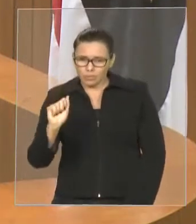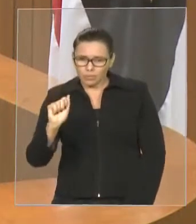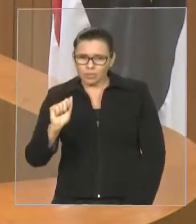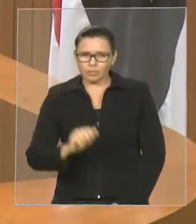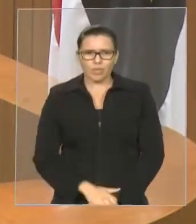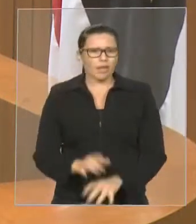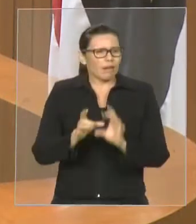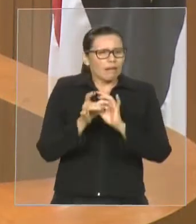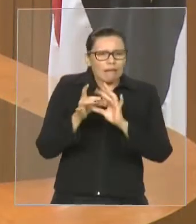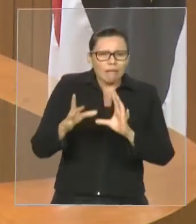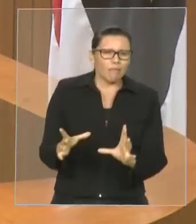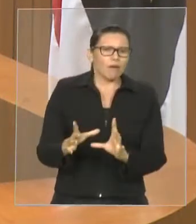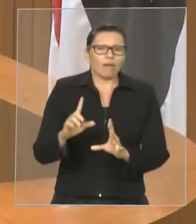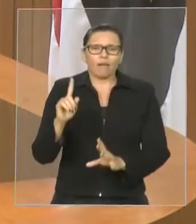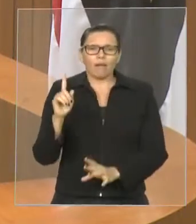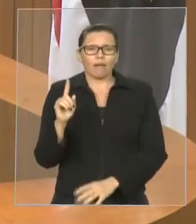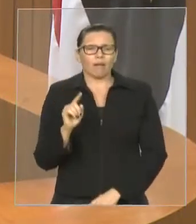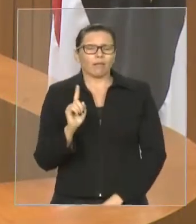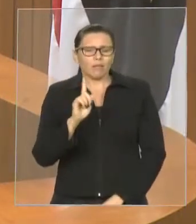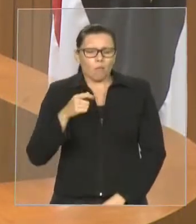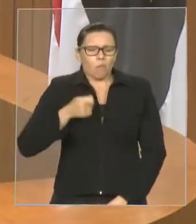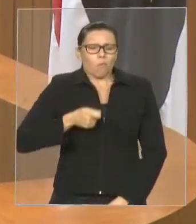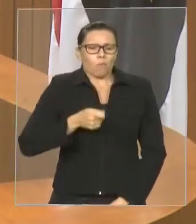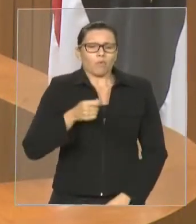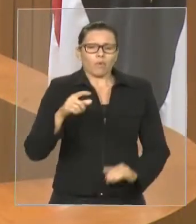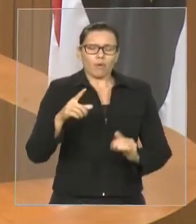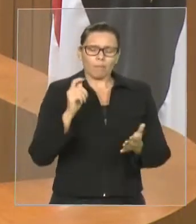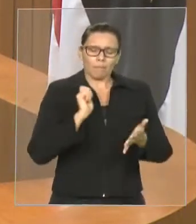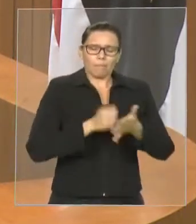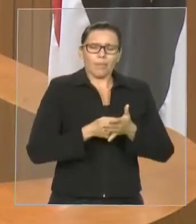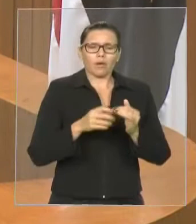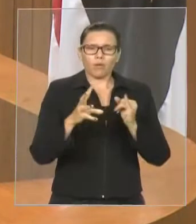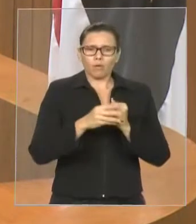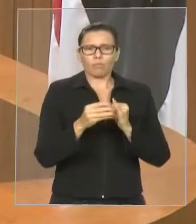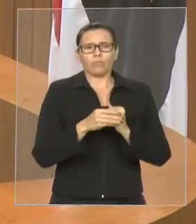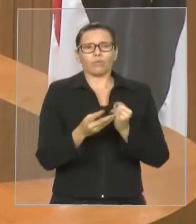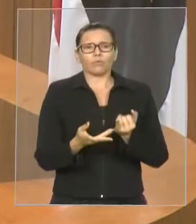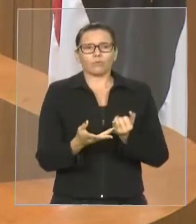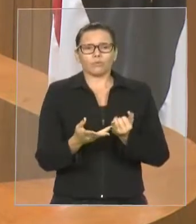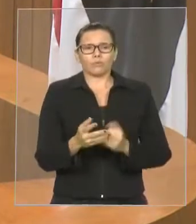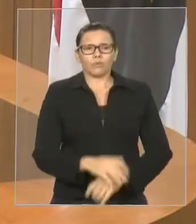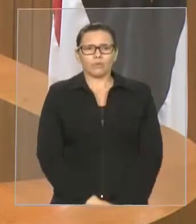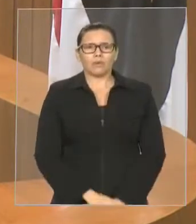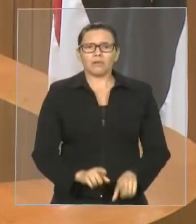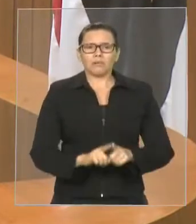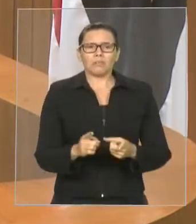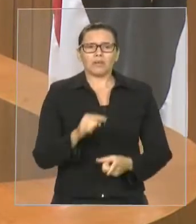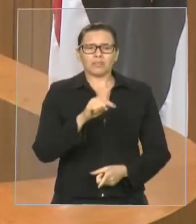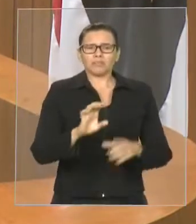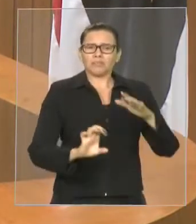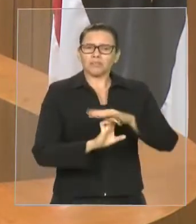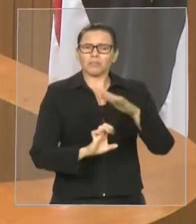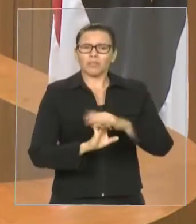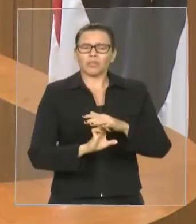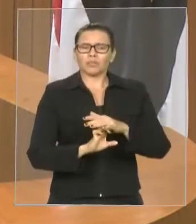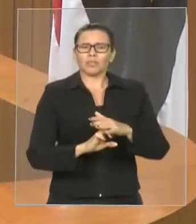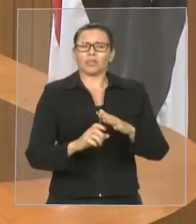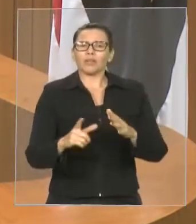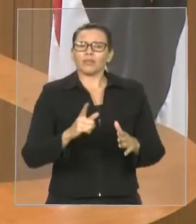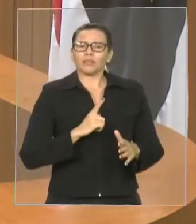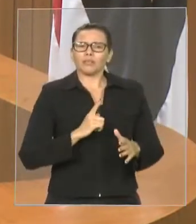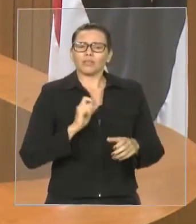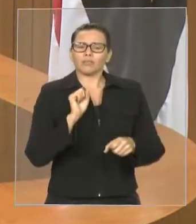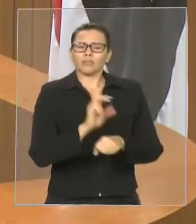ter a contrapartida em relação à manutenção dos empregos dos maranhenses. Então fica aqui, senhor presidente, a